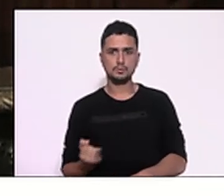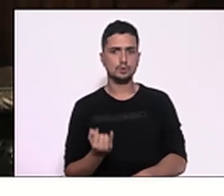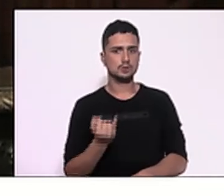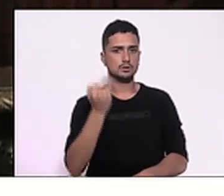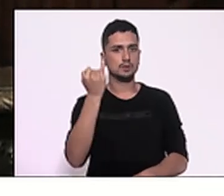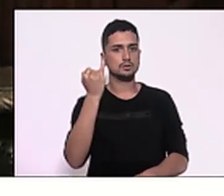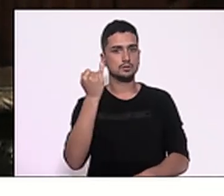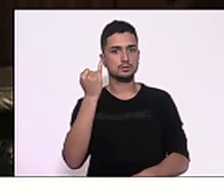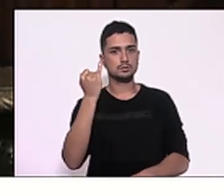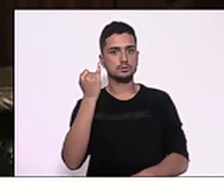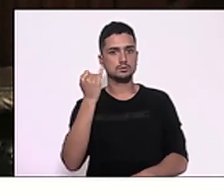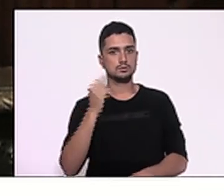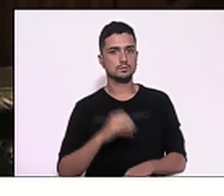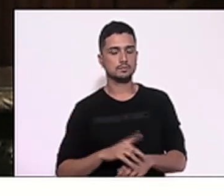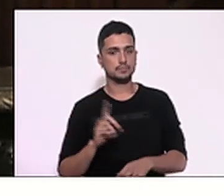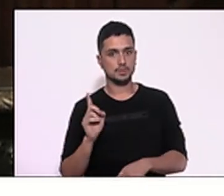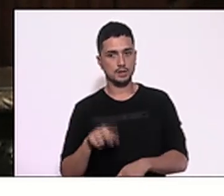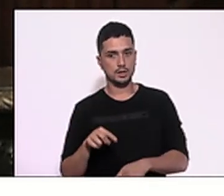a partir